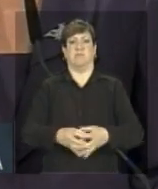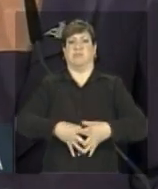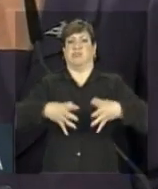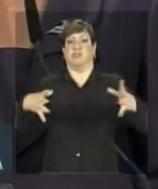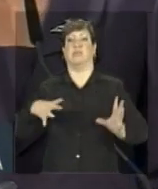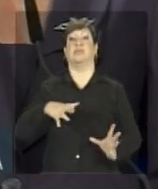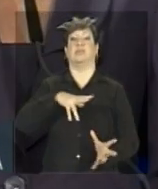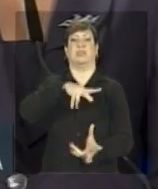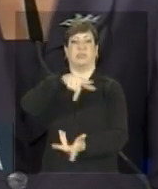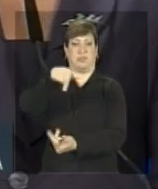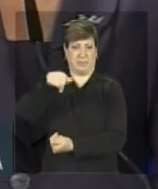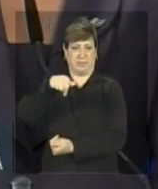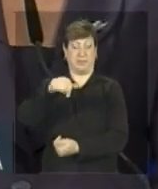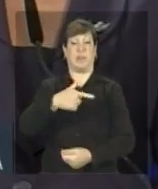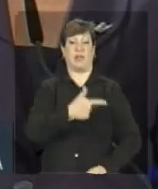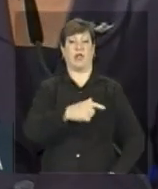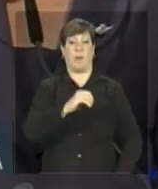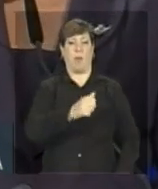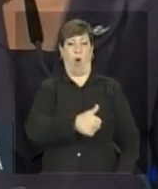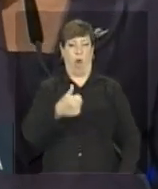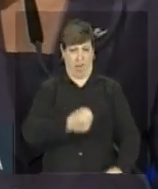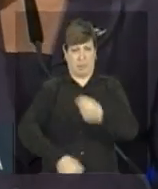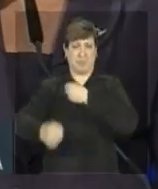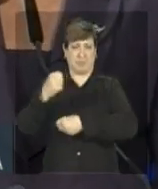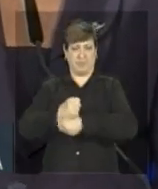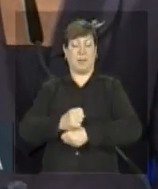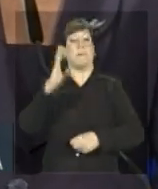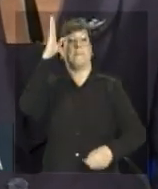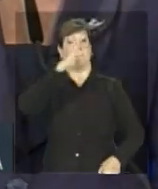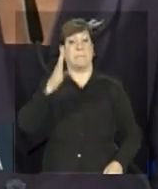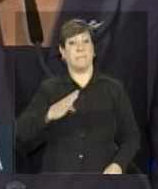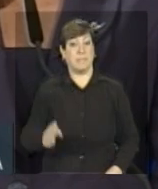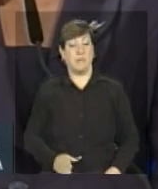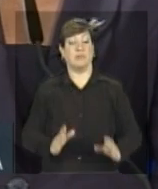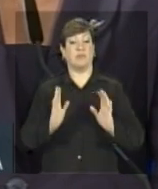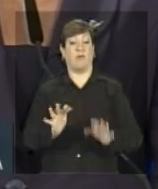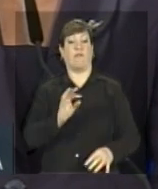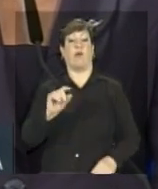globais. Em 2011, o Brasil foi o